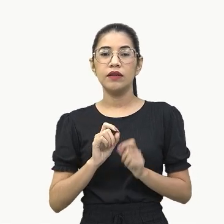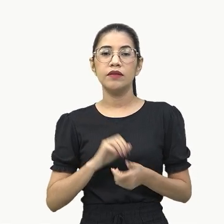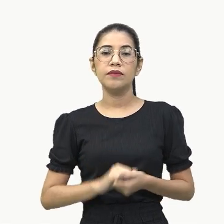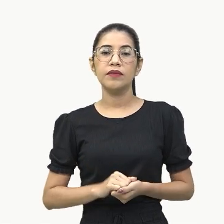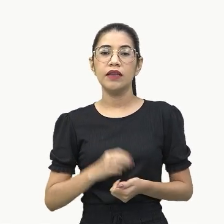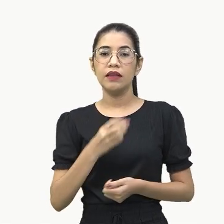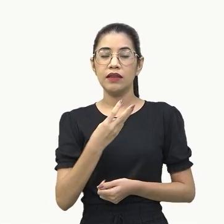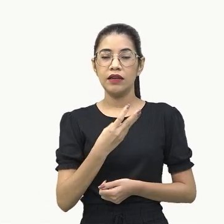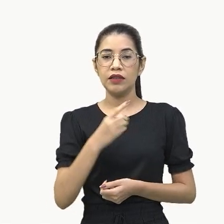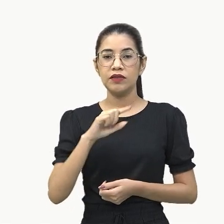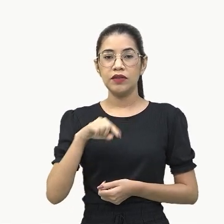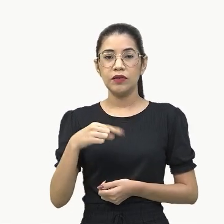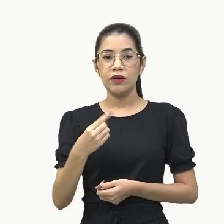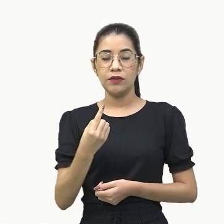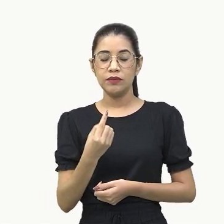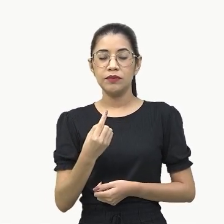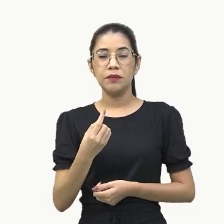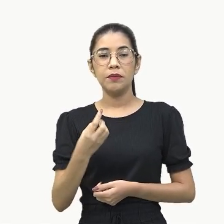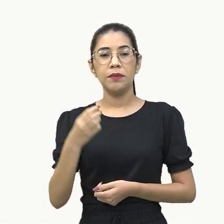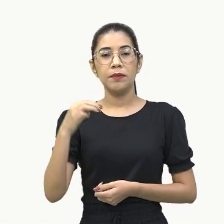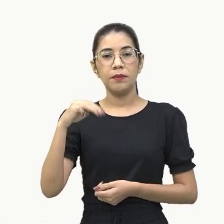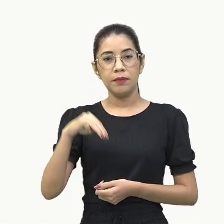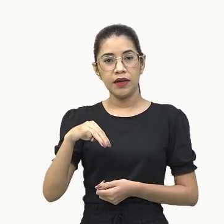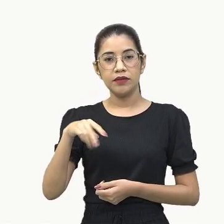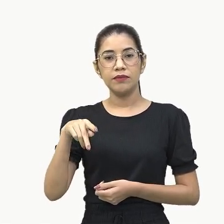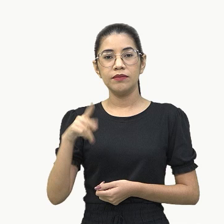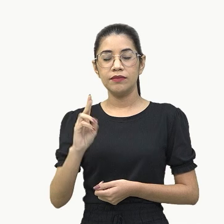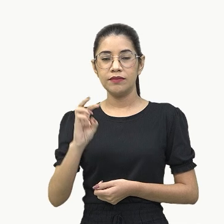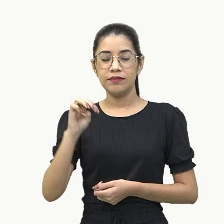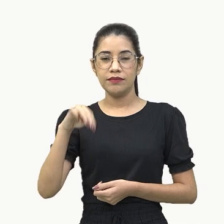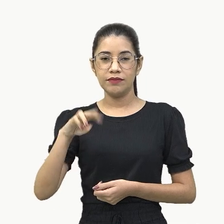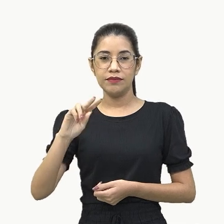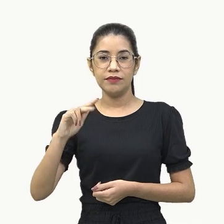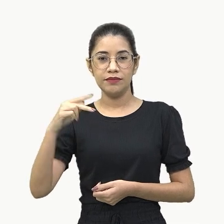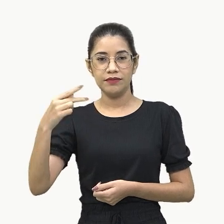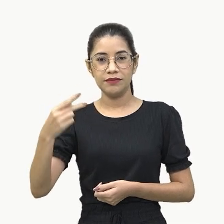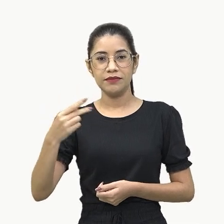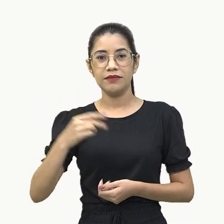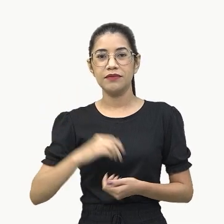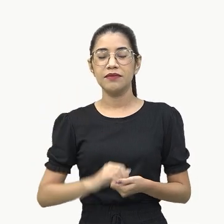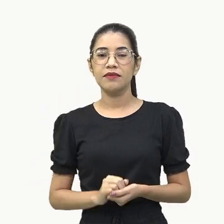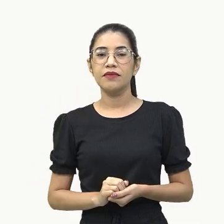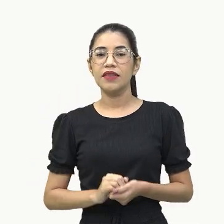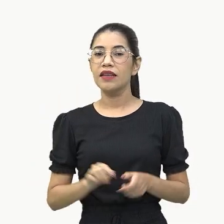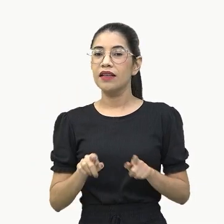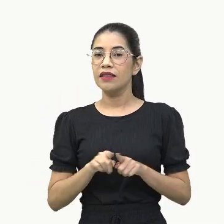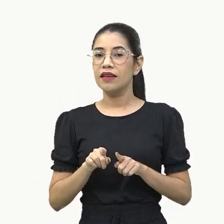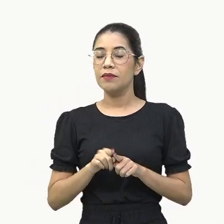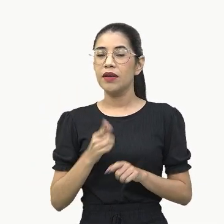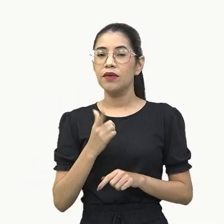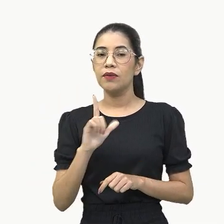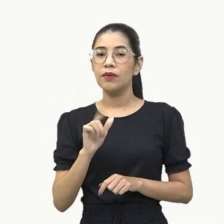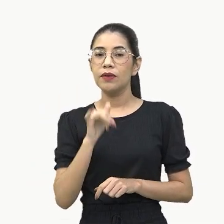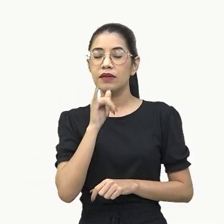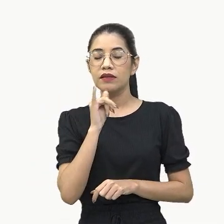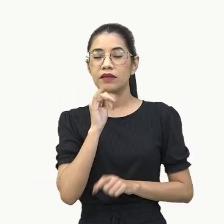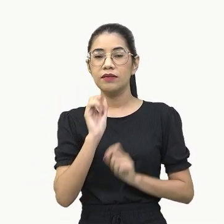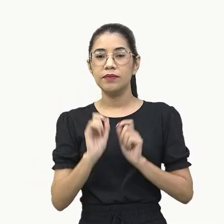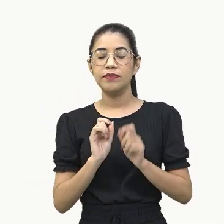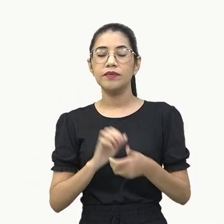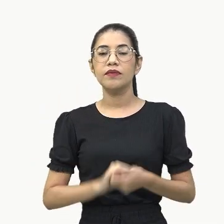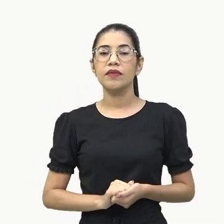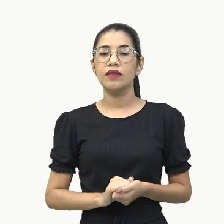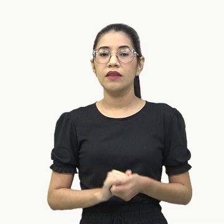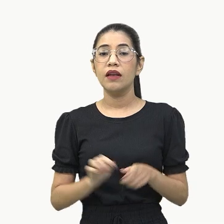3.1 m por km qu tá bom E também temos uma outra situação né Assim como das